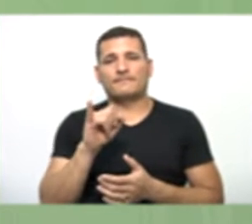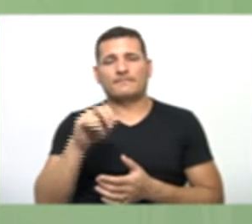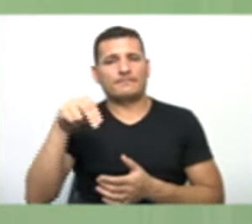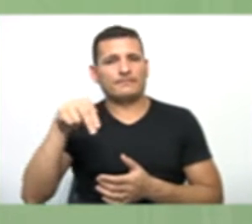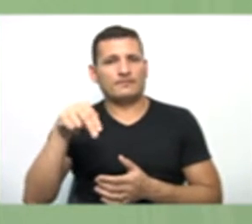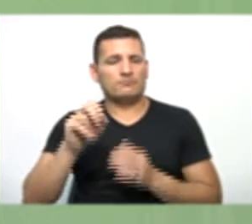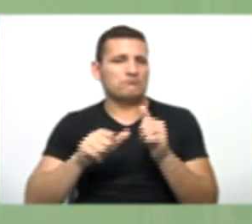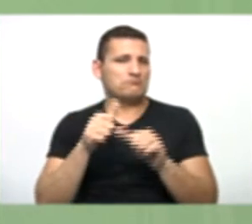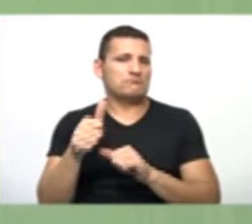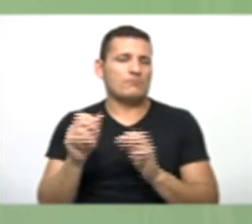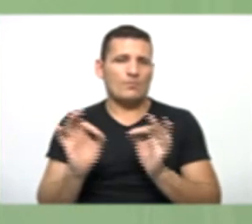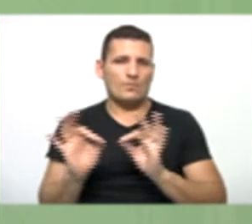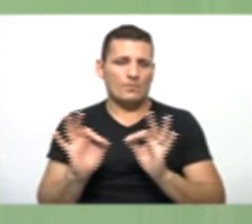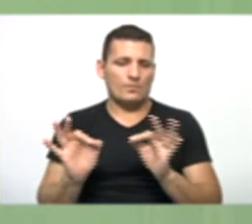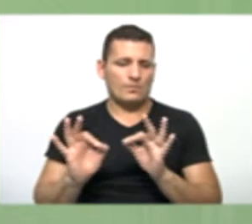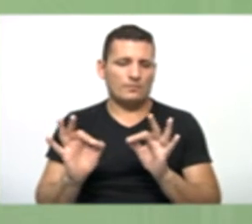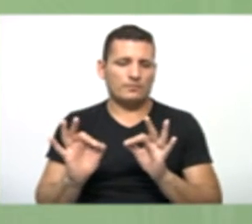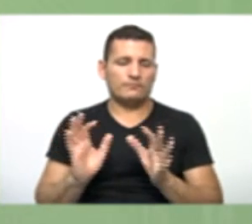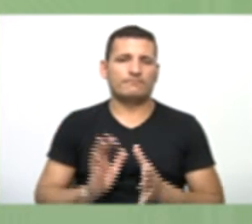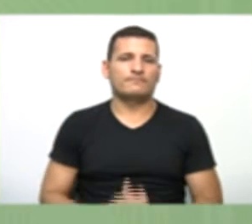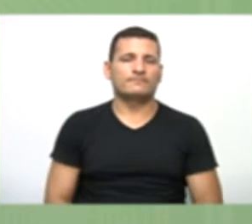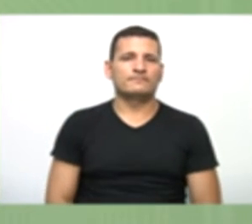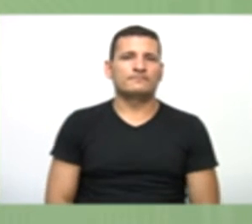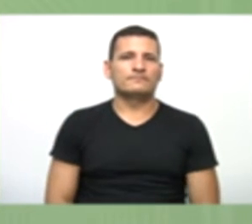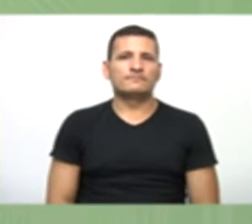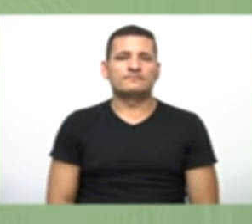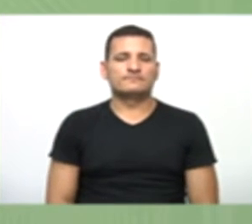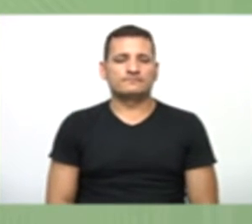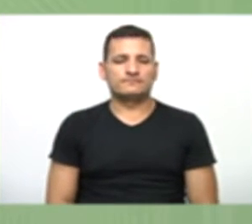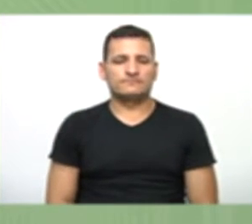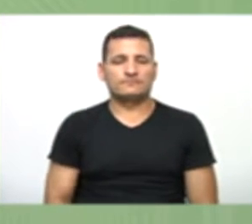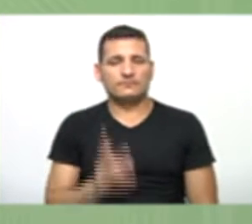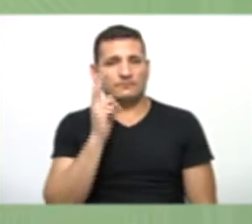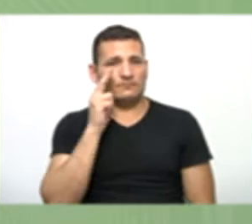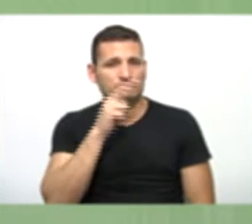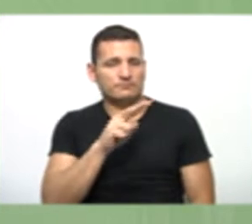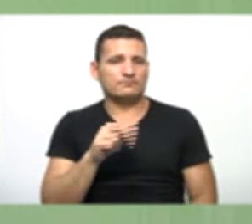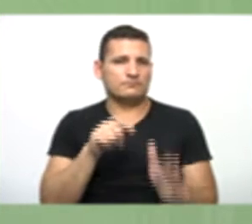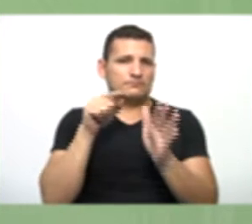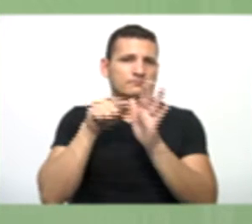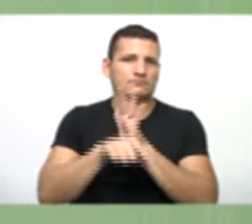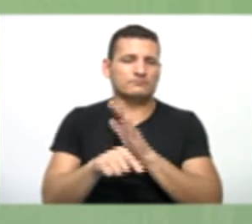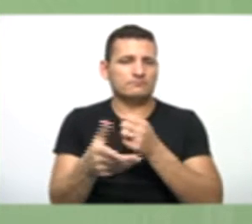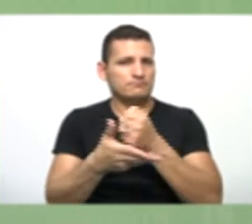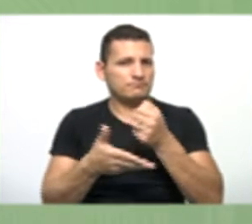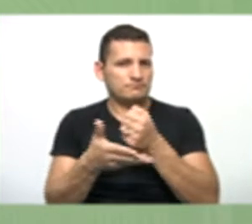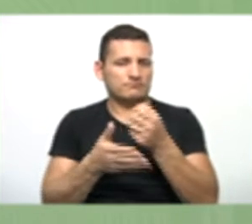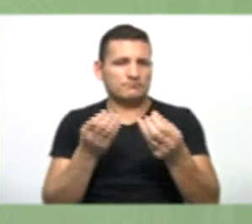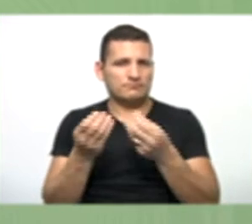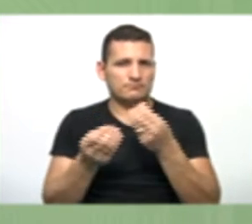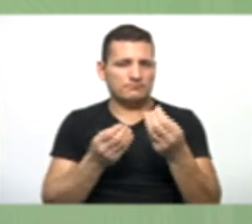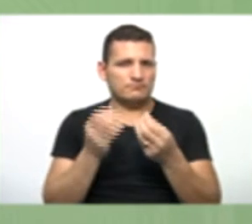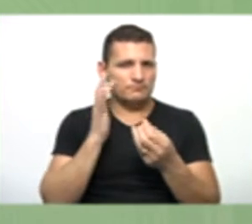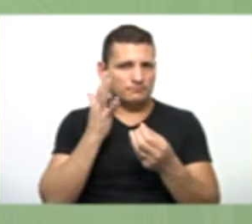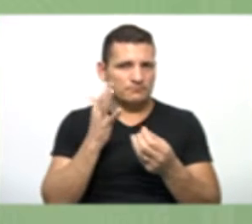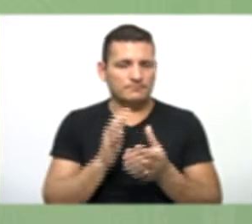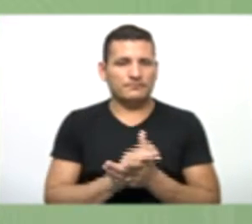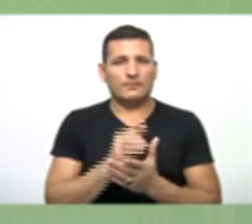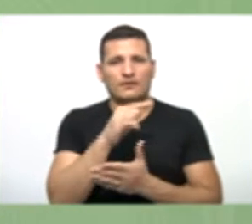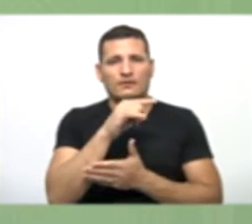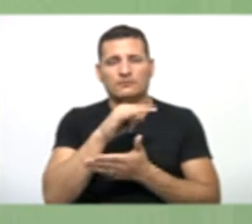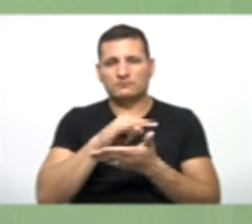nem muda de uma fórmula para outra. Veja uma aplicação básica disso. Olha só, uma nota promissória